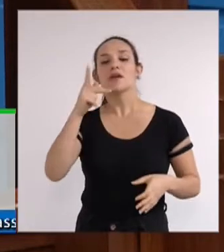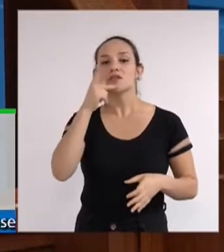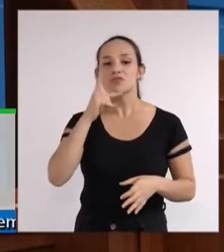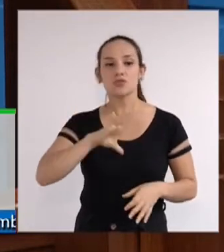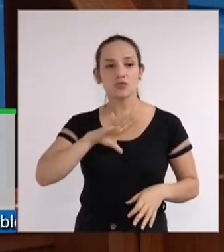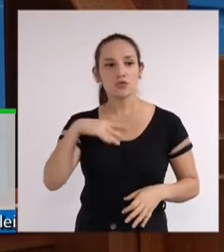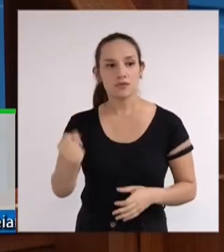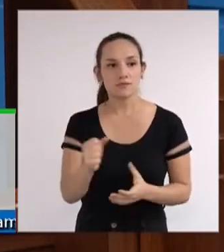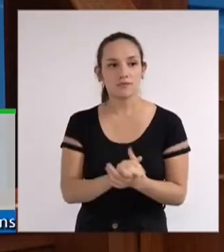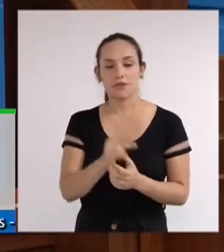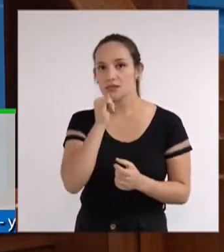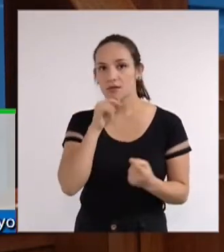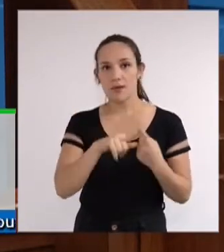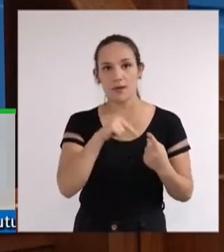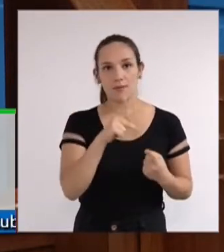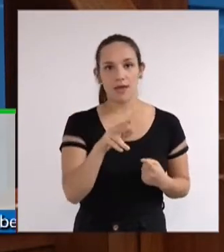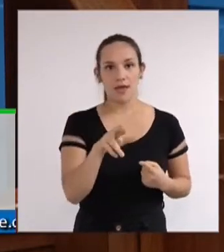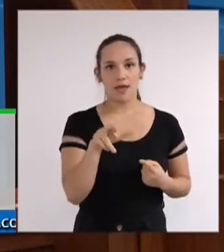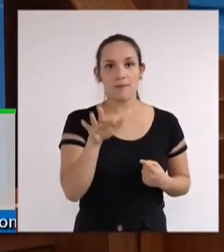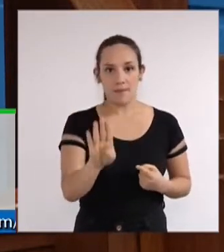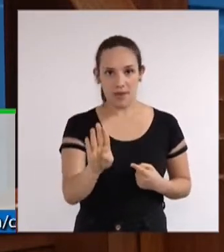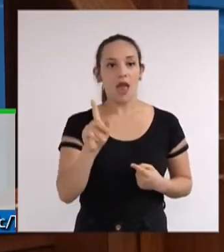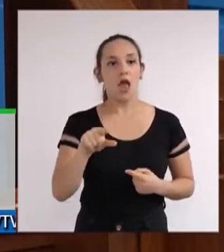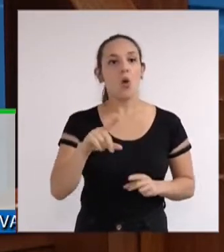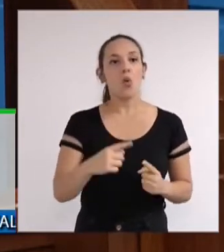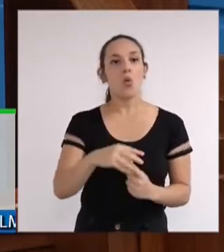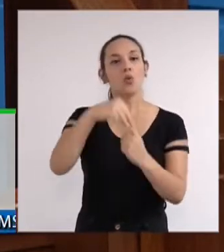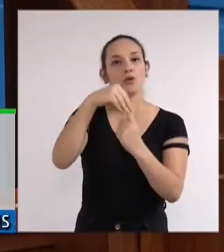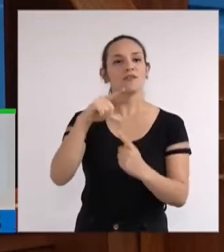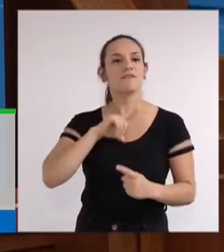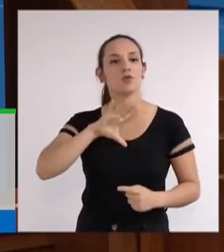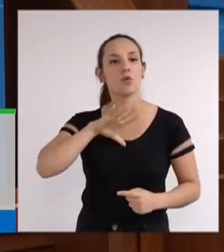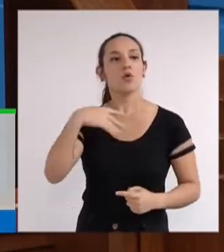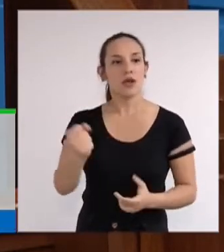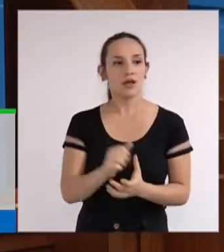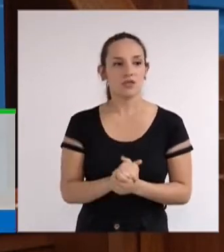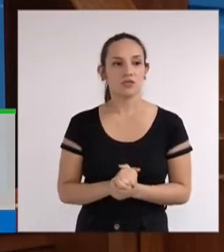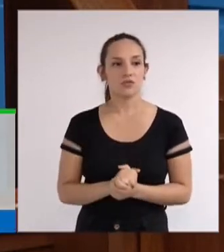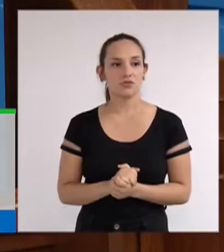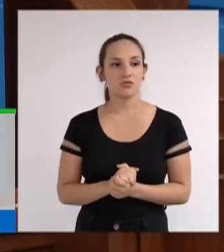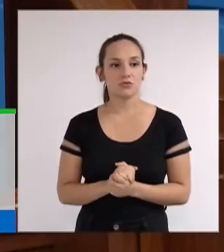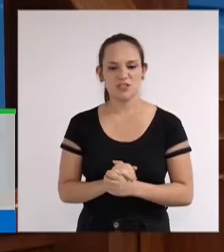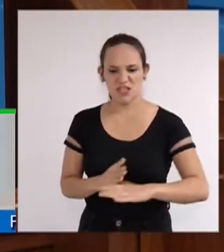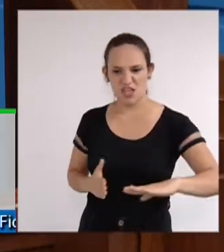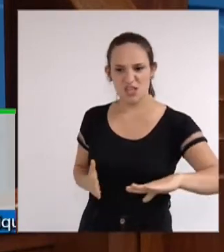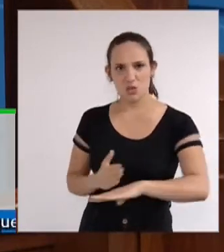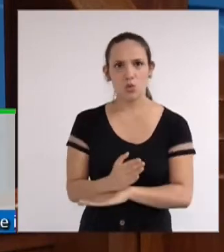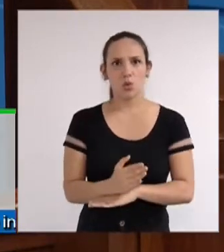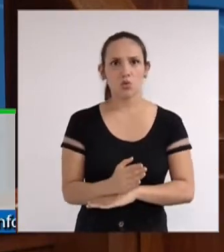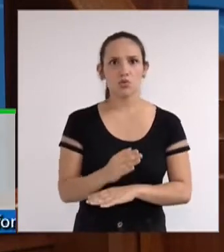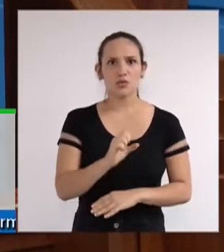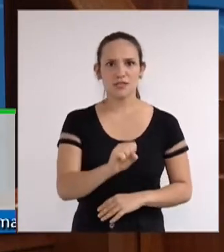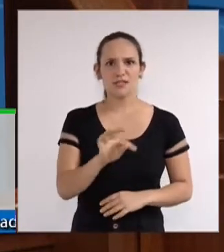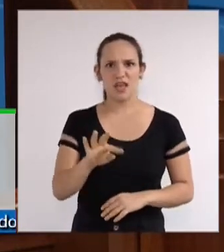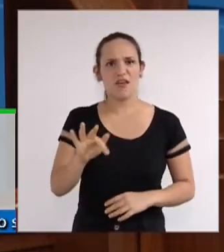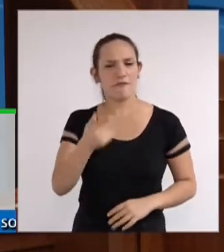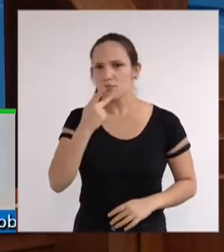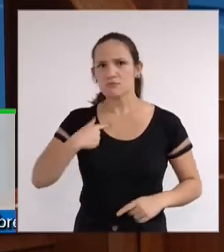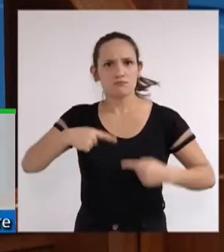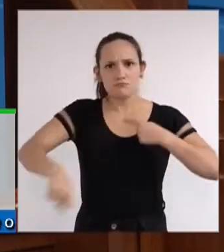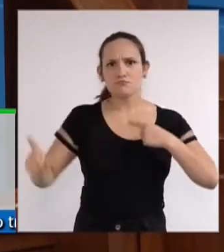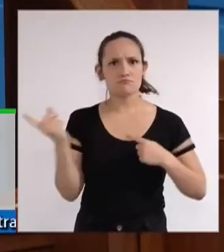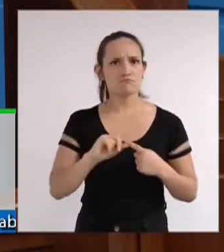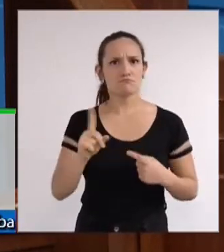O PRB foi o único que teve coragem de ir ontem, dentro do STF, defender a lei, o ato do